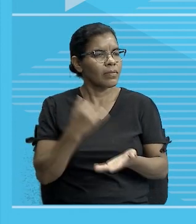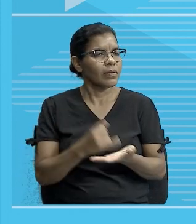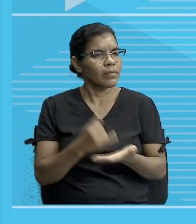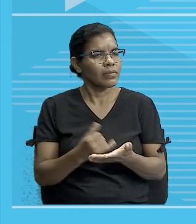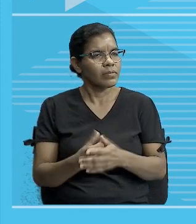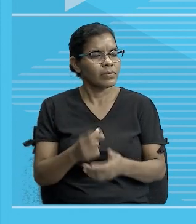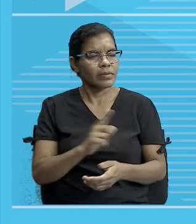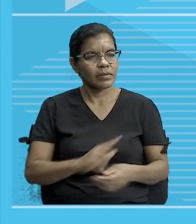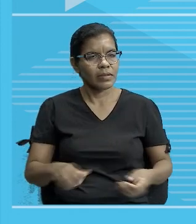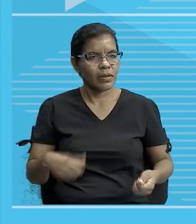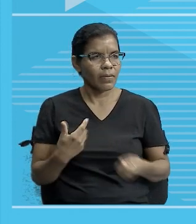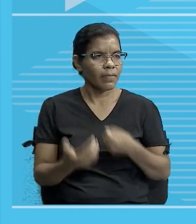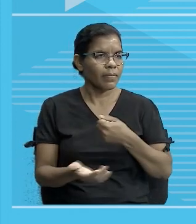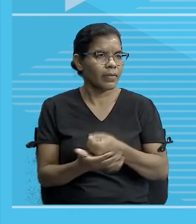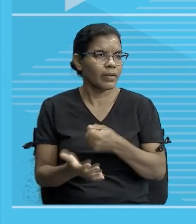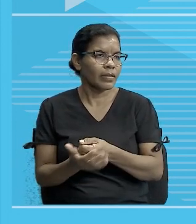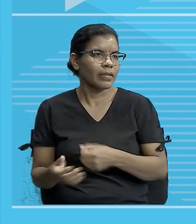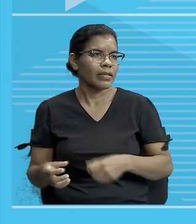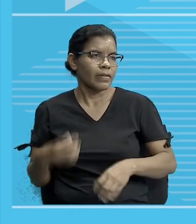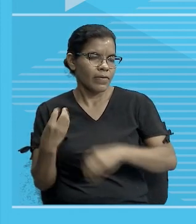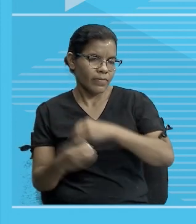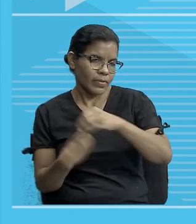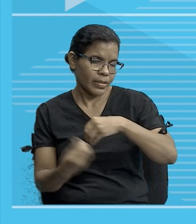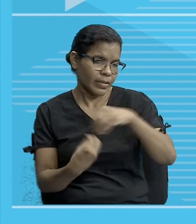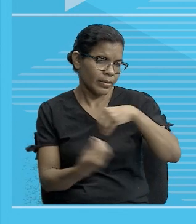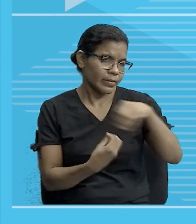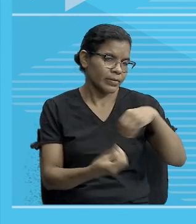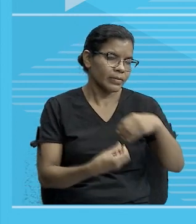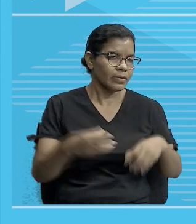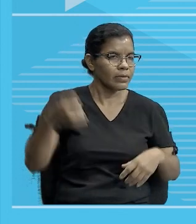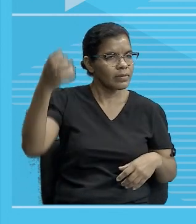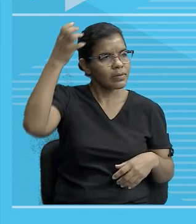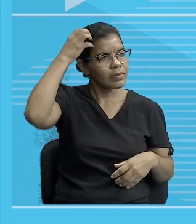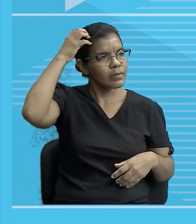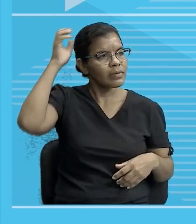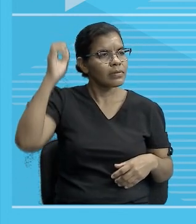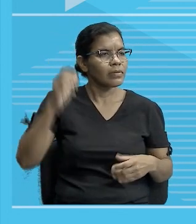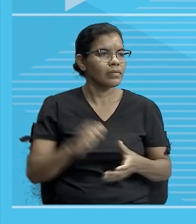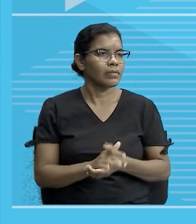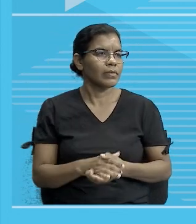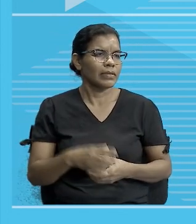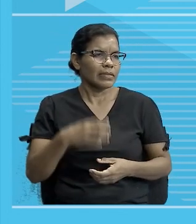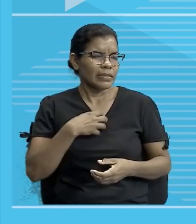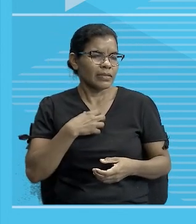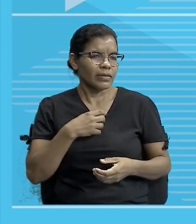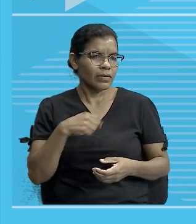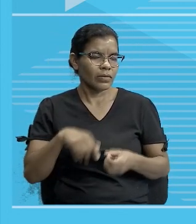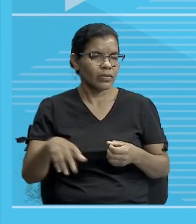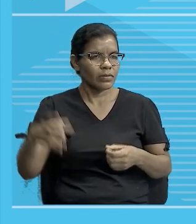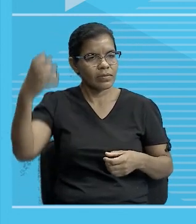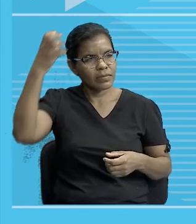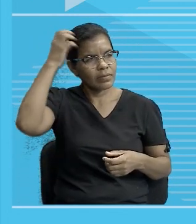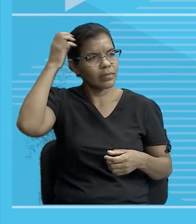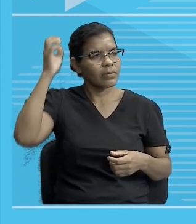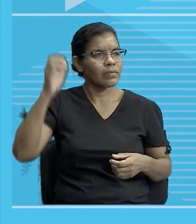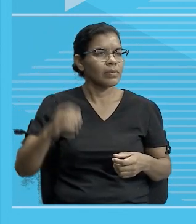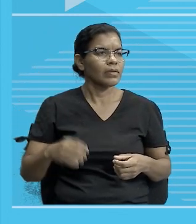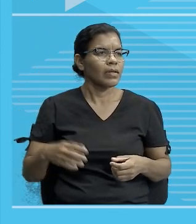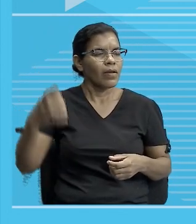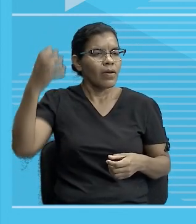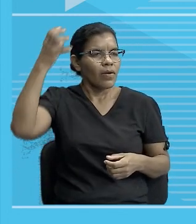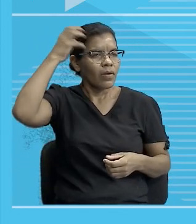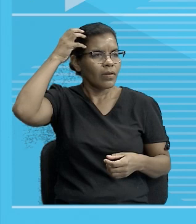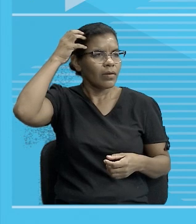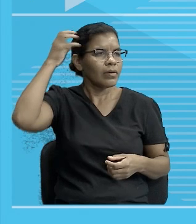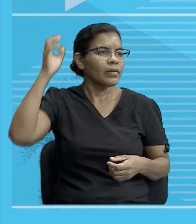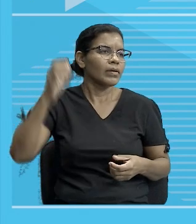isentos. Eles vão se revoltar contra o rei, vão se indignar contra o rei e vão botar o rei na